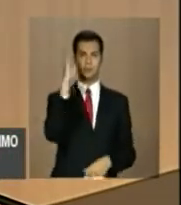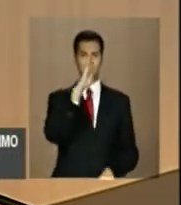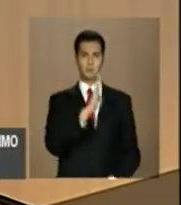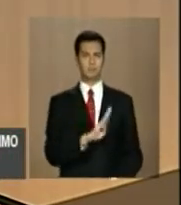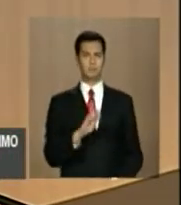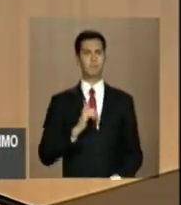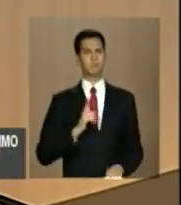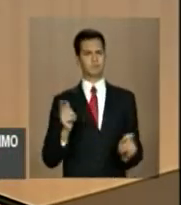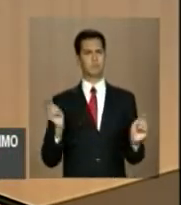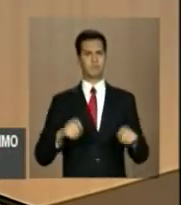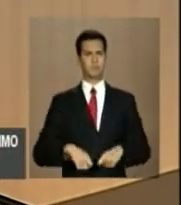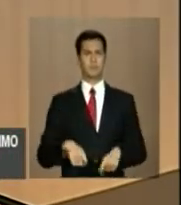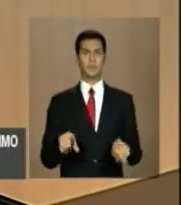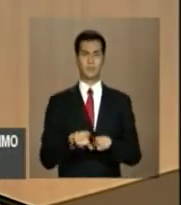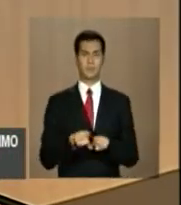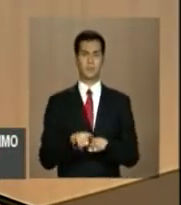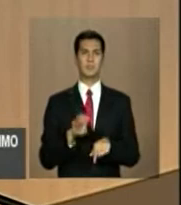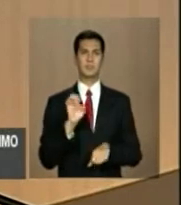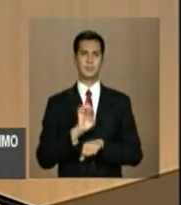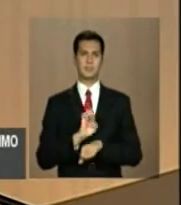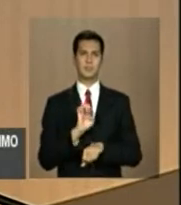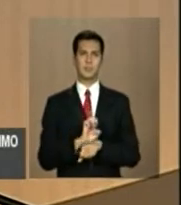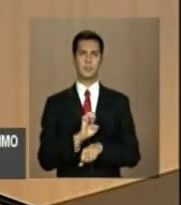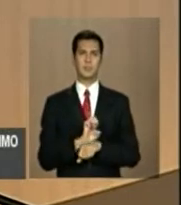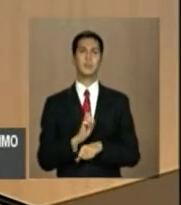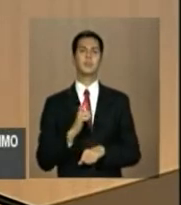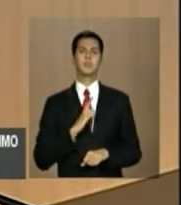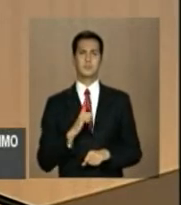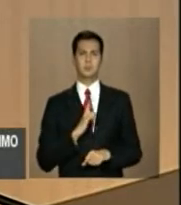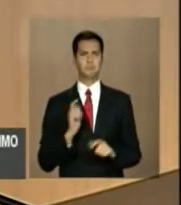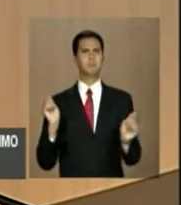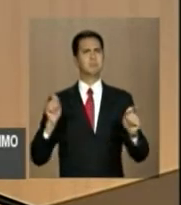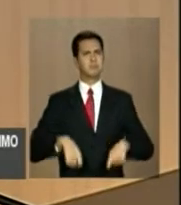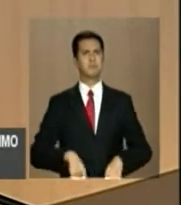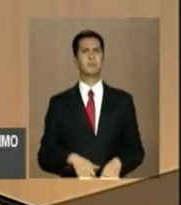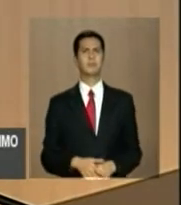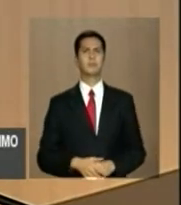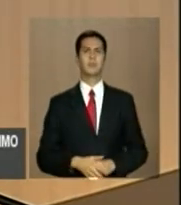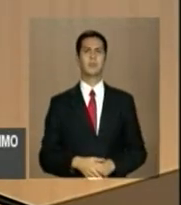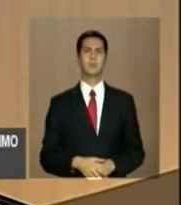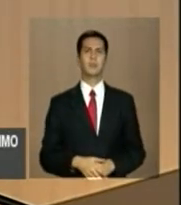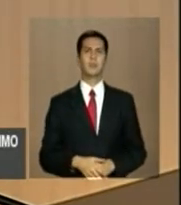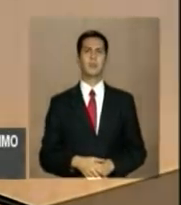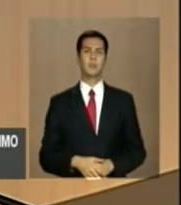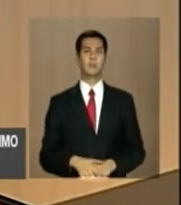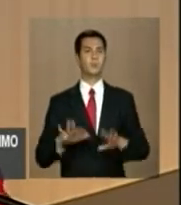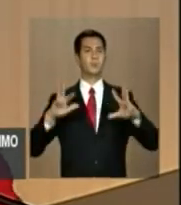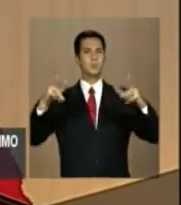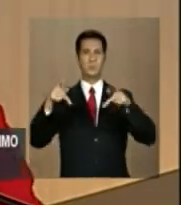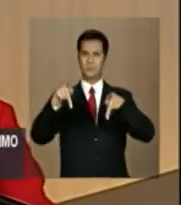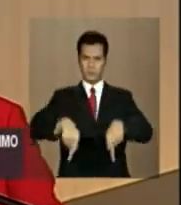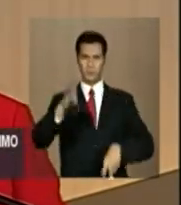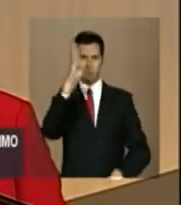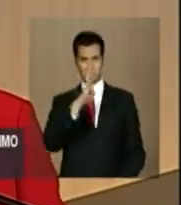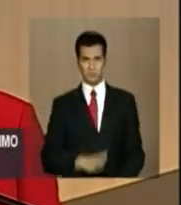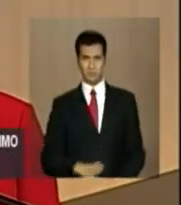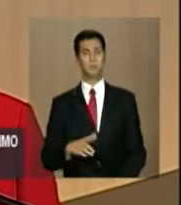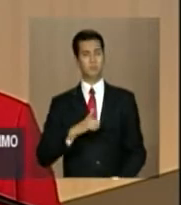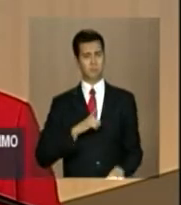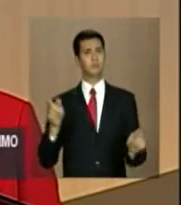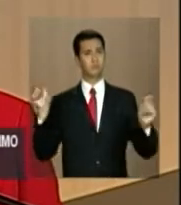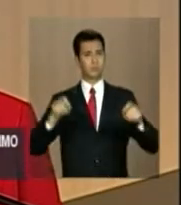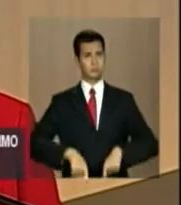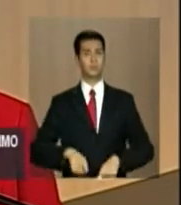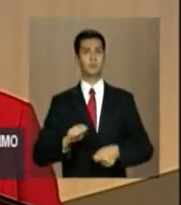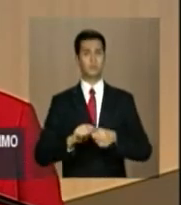Rio de Janeiro tem as condições, e aí eu vou falar, os brasileiros, todos têm condição de